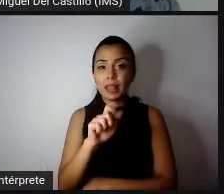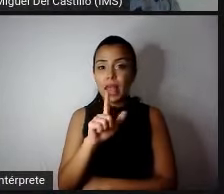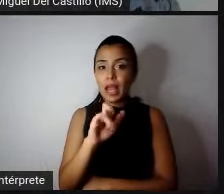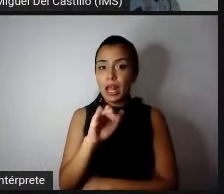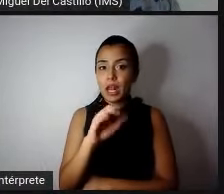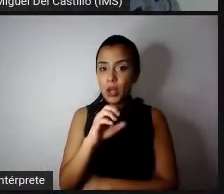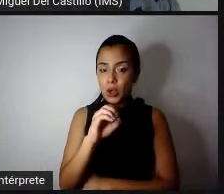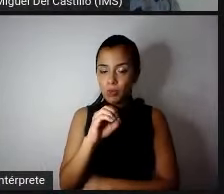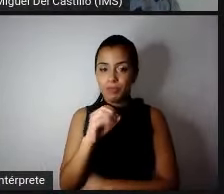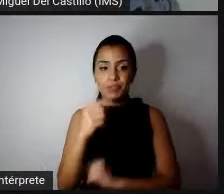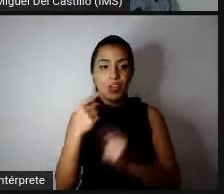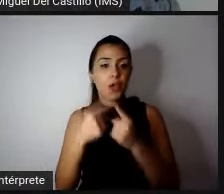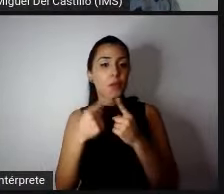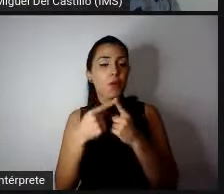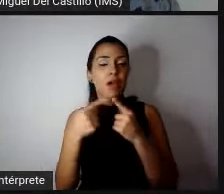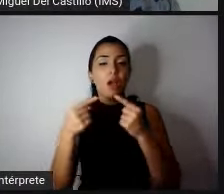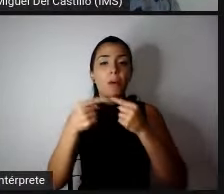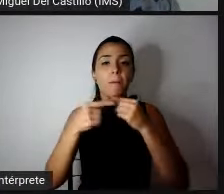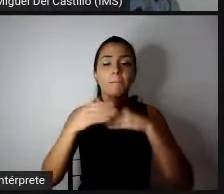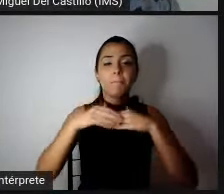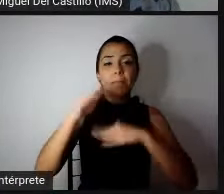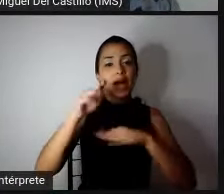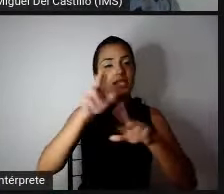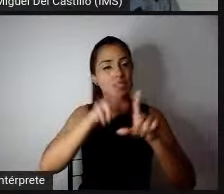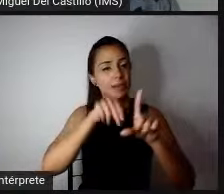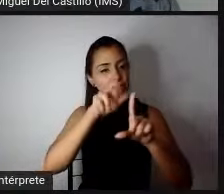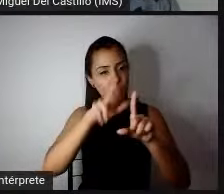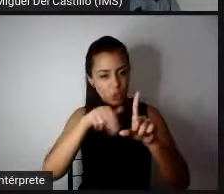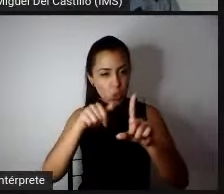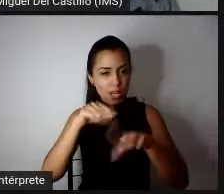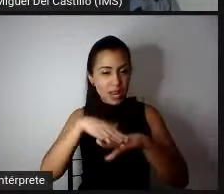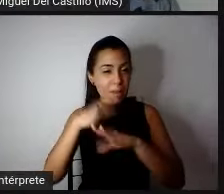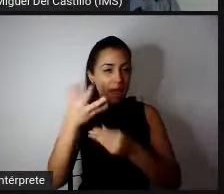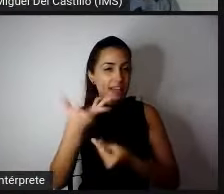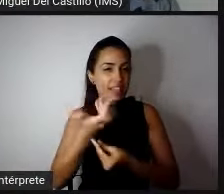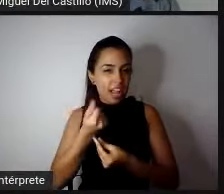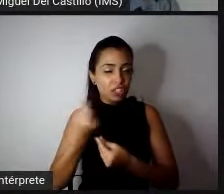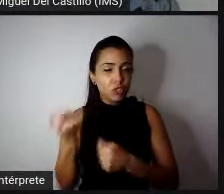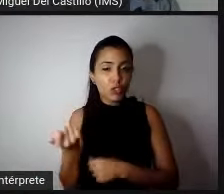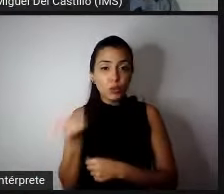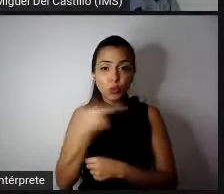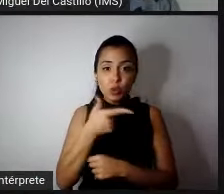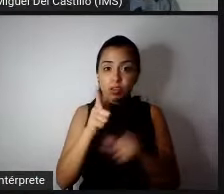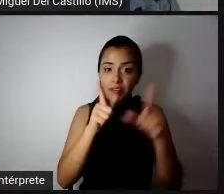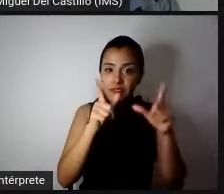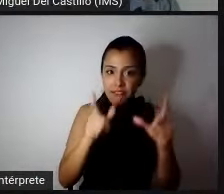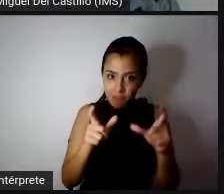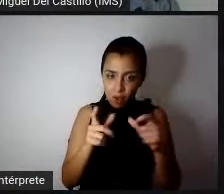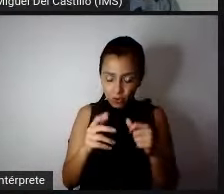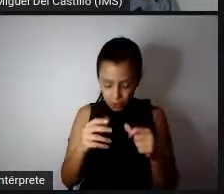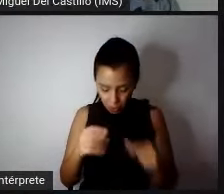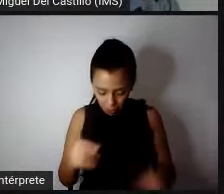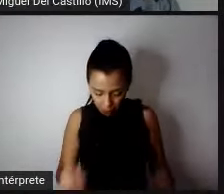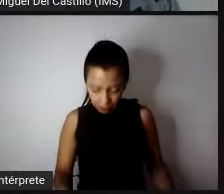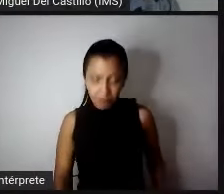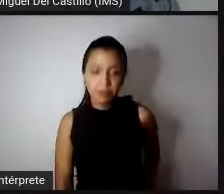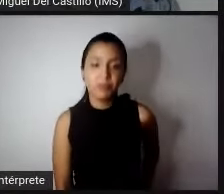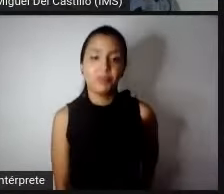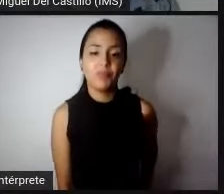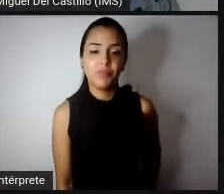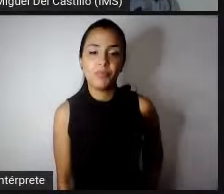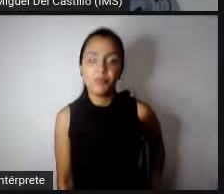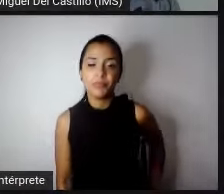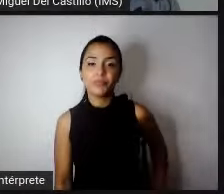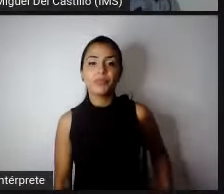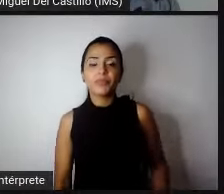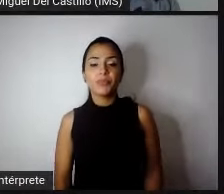pintura, de artista pintura, do que com fotos. E fizemos um pequeno